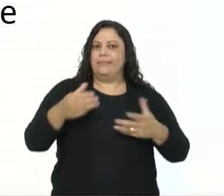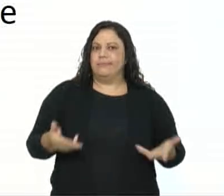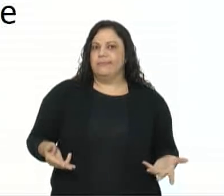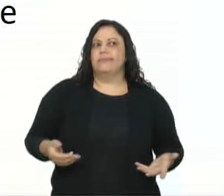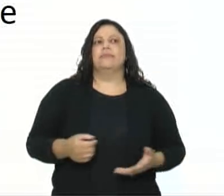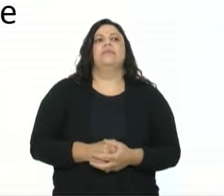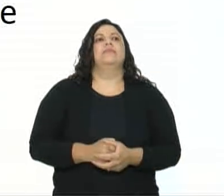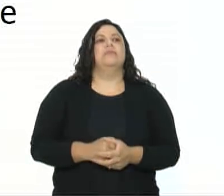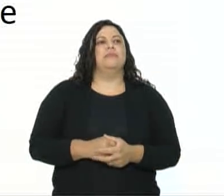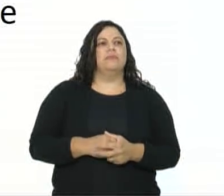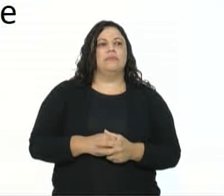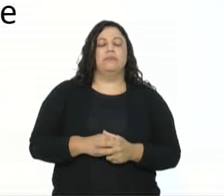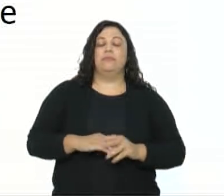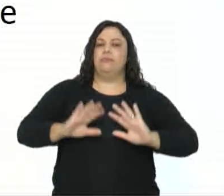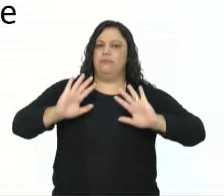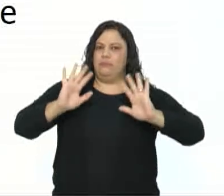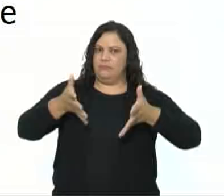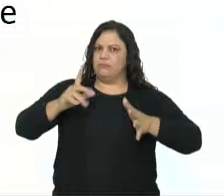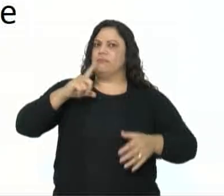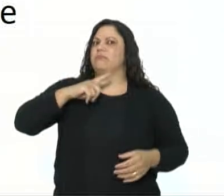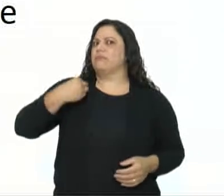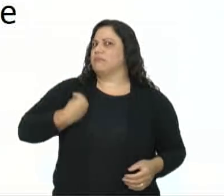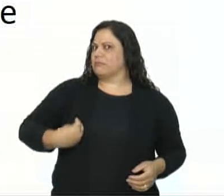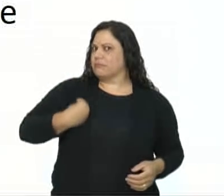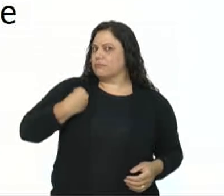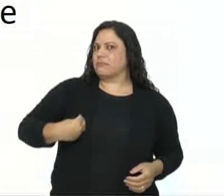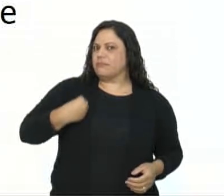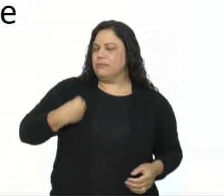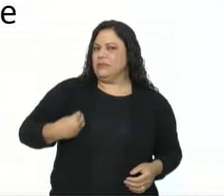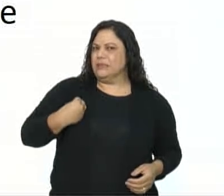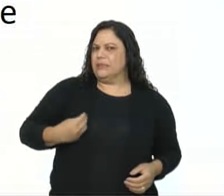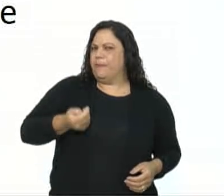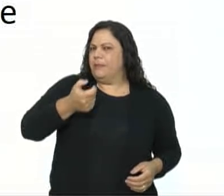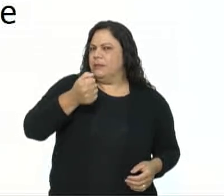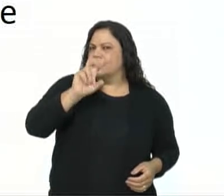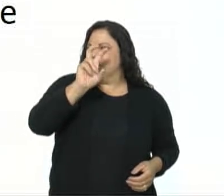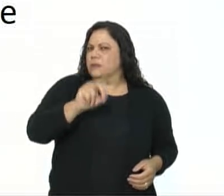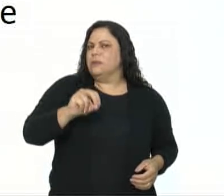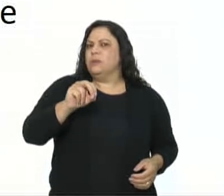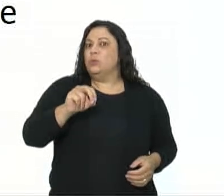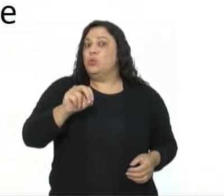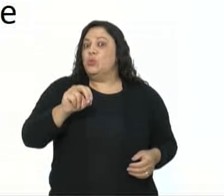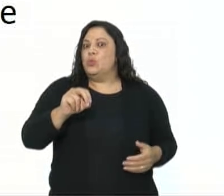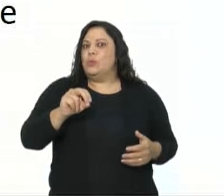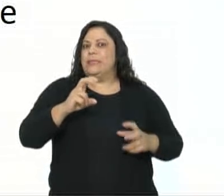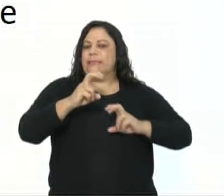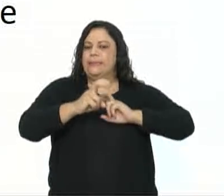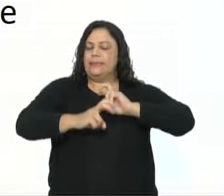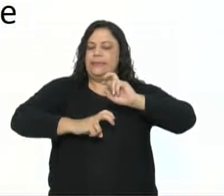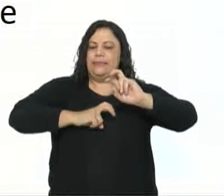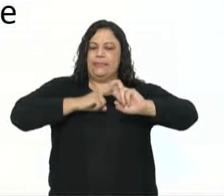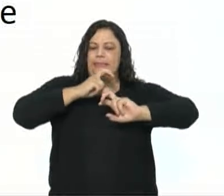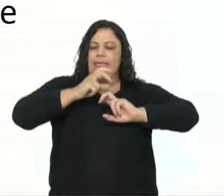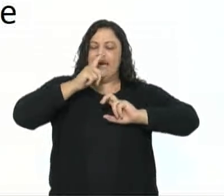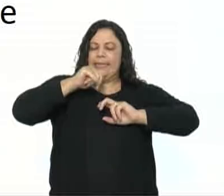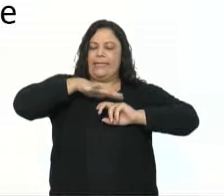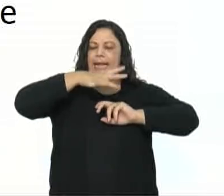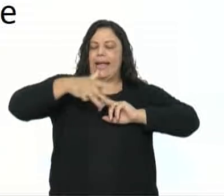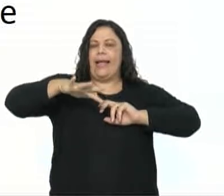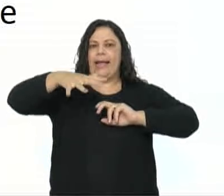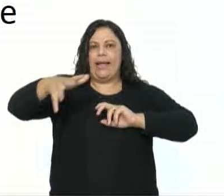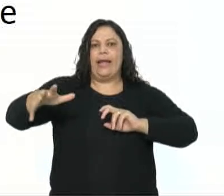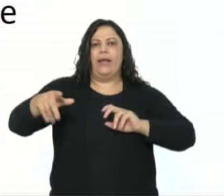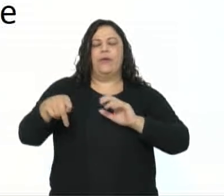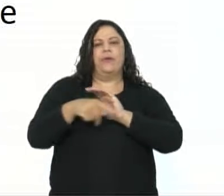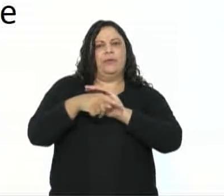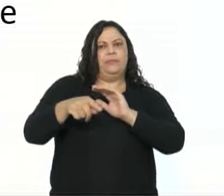O molusco já está presente em pelo menos 50 hidrelétricas brasileiras, segundo o Instituto Brasileiro do Meio Ambiente e dos Recursos